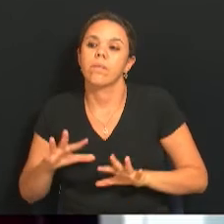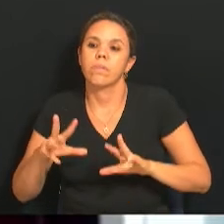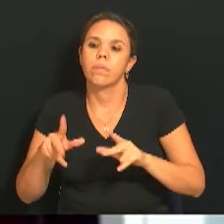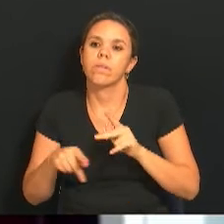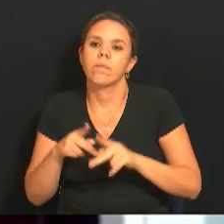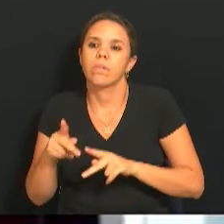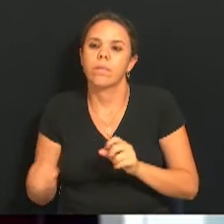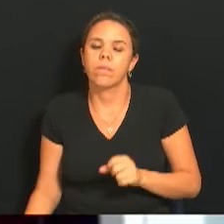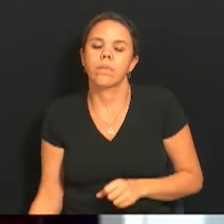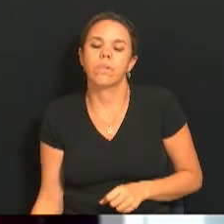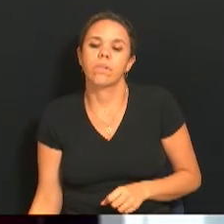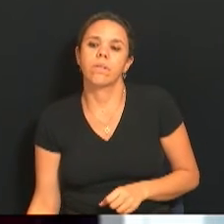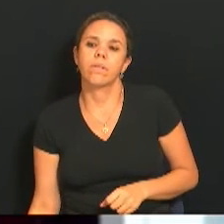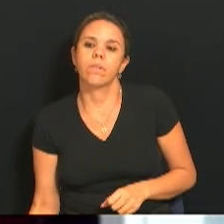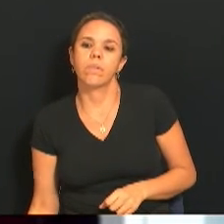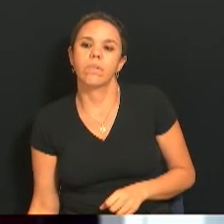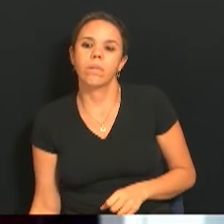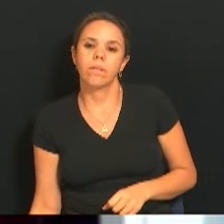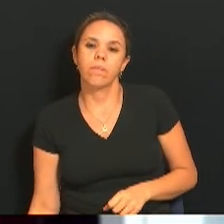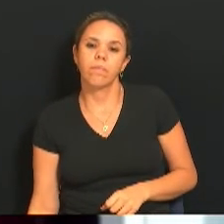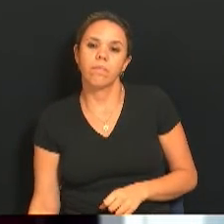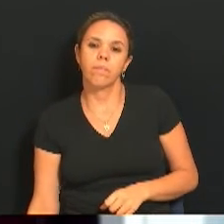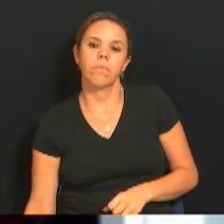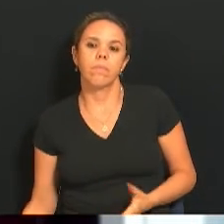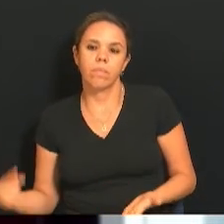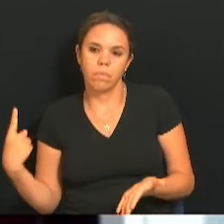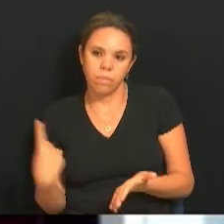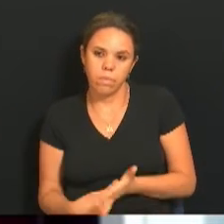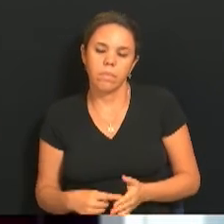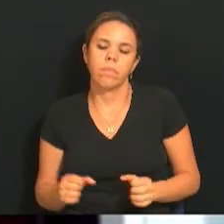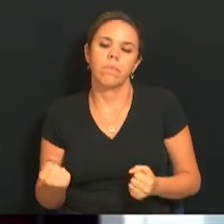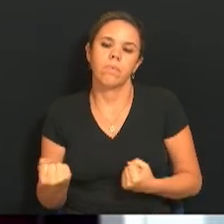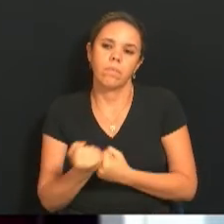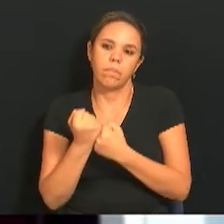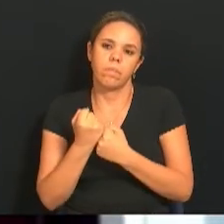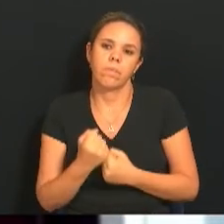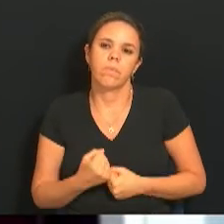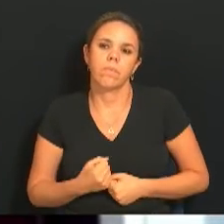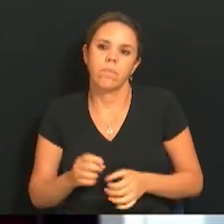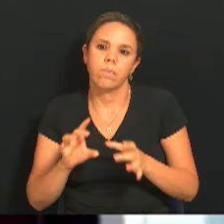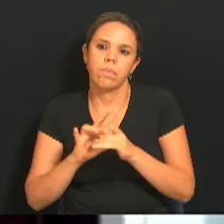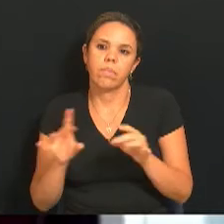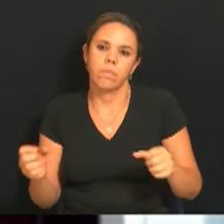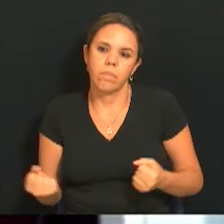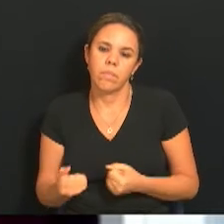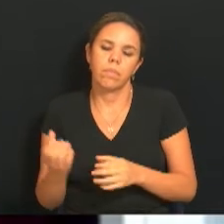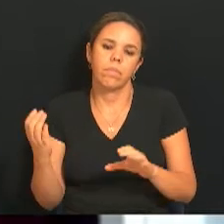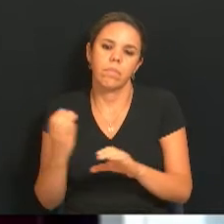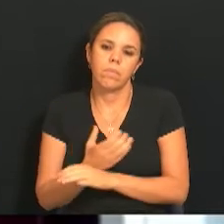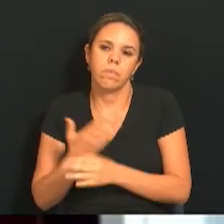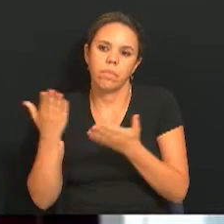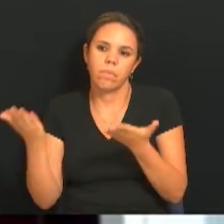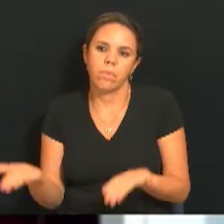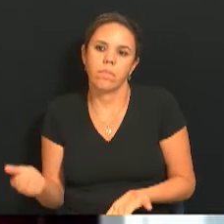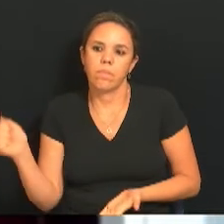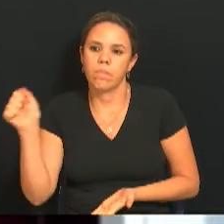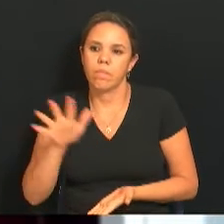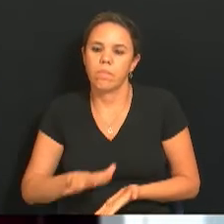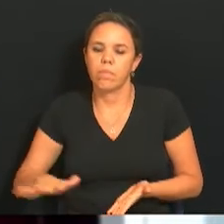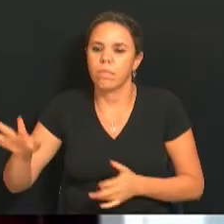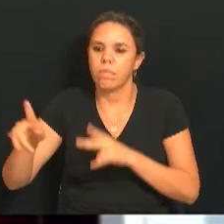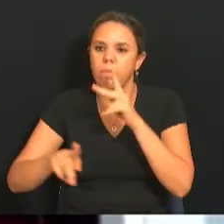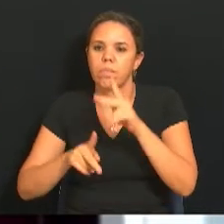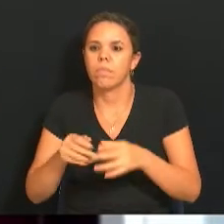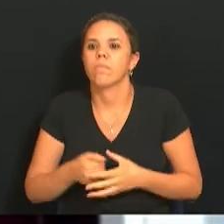podem contar conosco, né? Nós deixamos, assim, o nosso apoio integral para a sociedade, para a